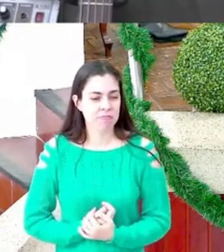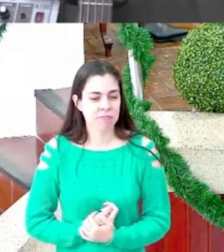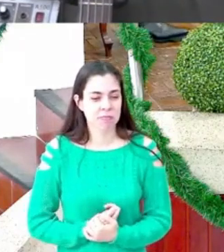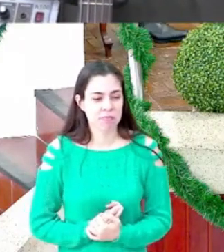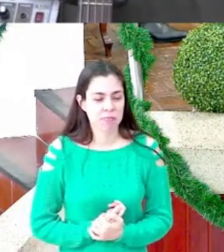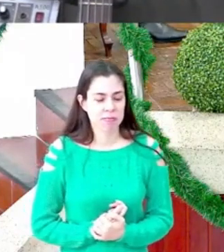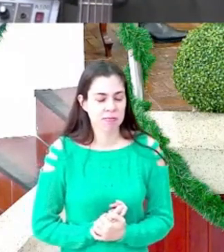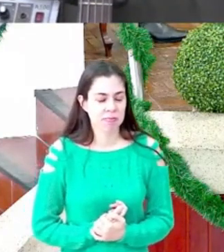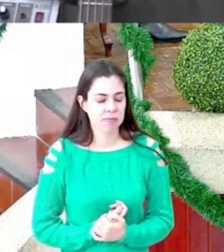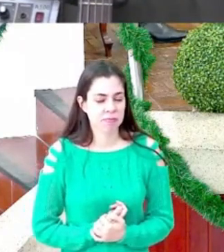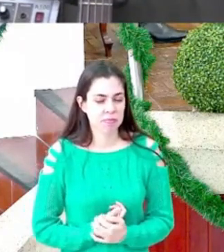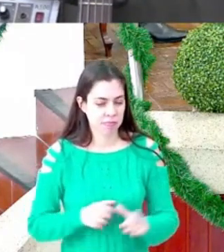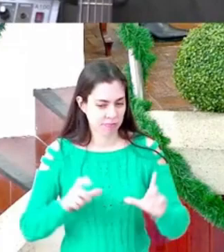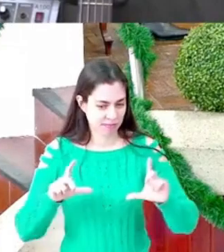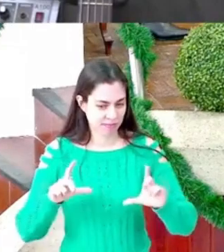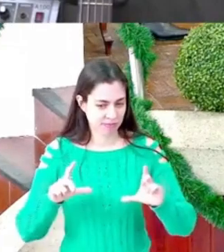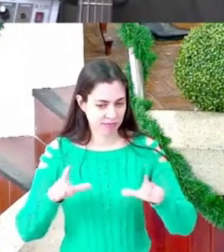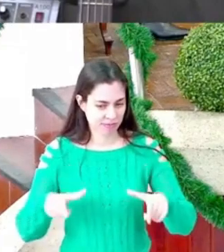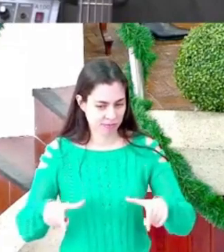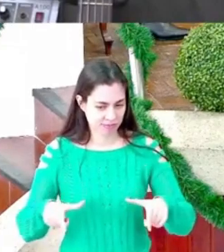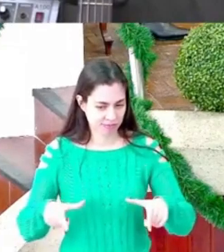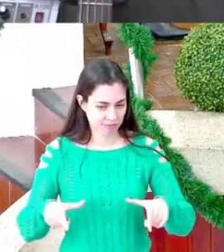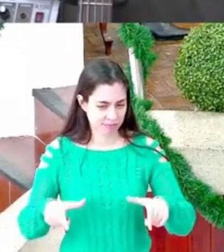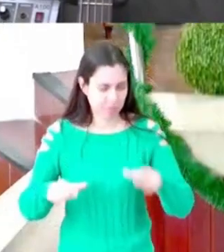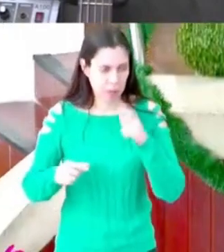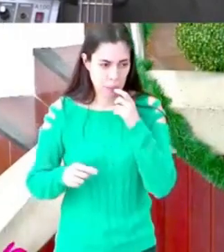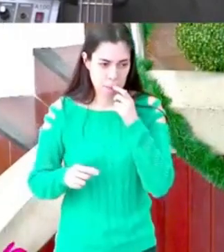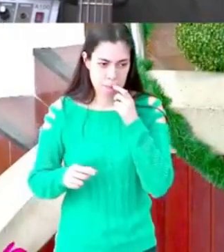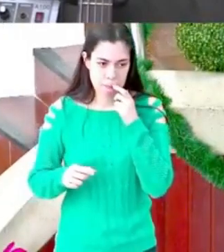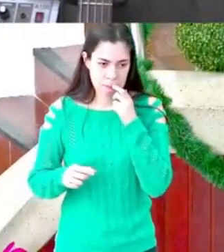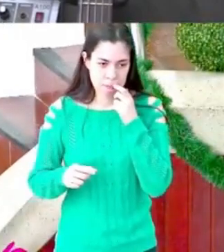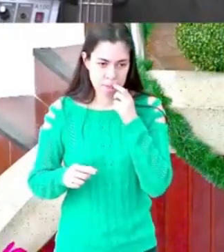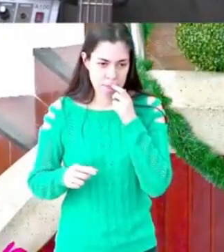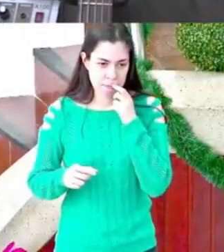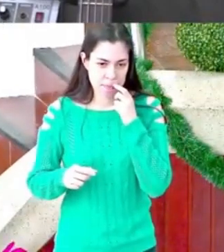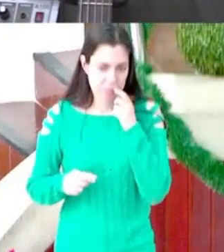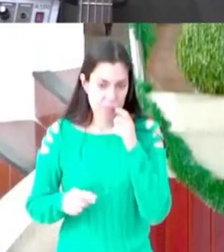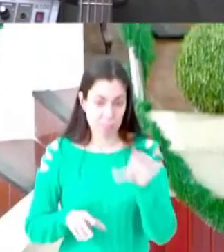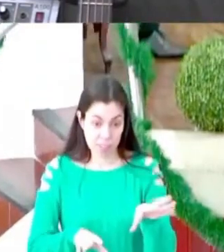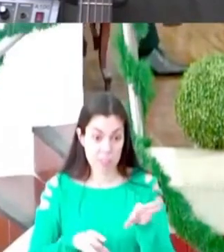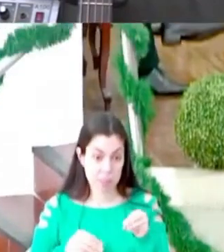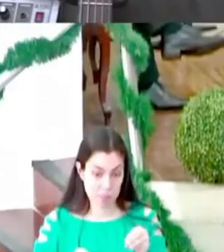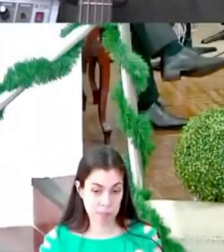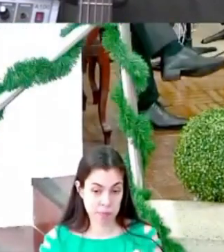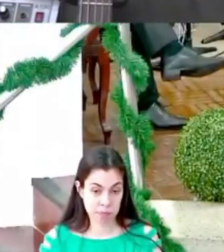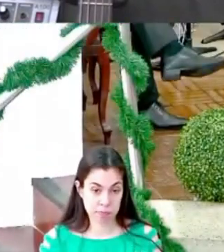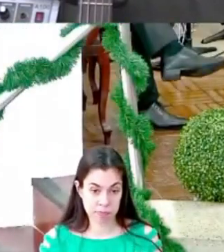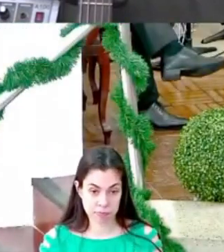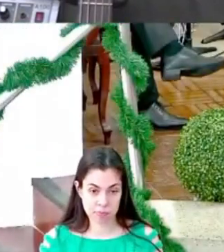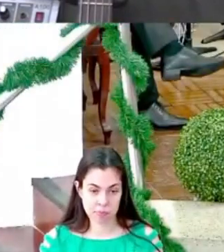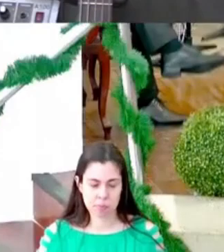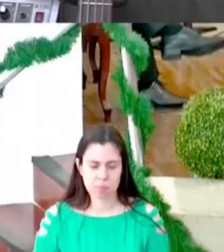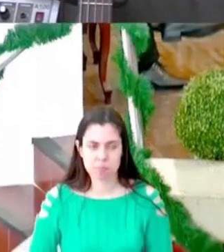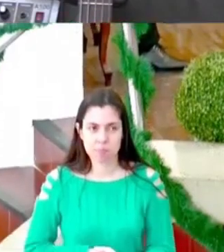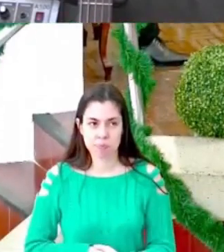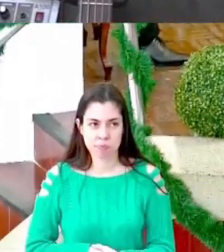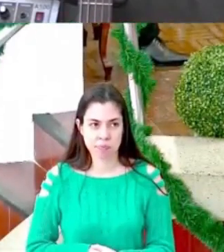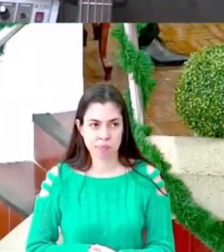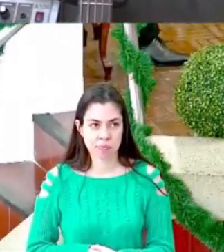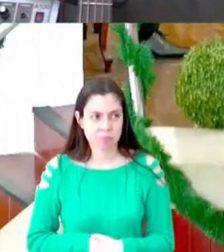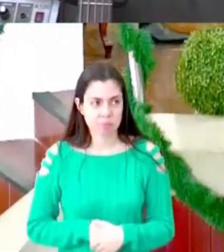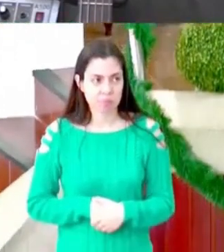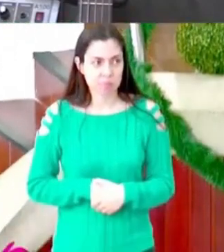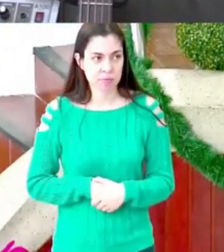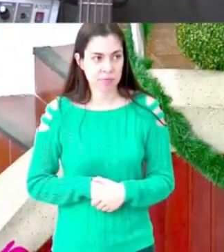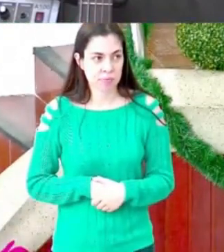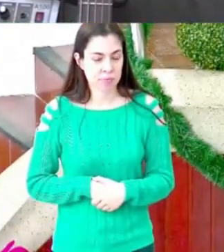Aí com a folha que você tem com você, se você ainda não tem, você pode pedir uma irmã lá da nossa equipe de recepção.